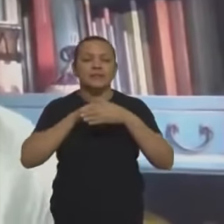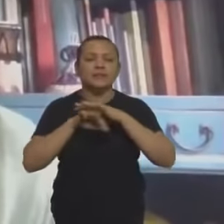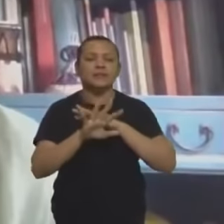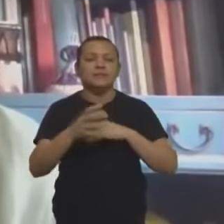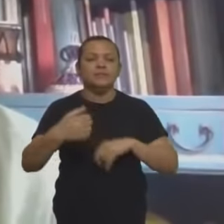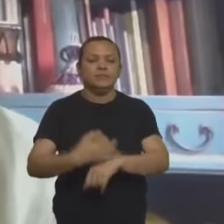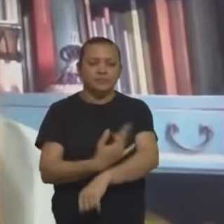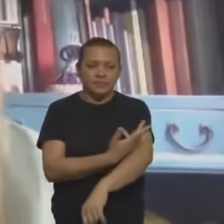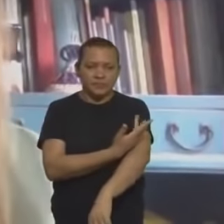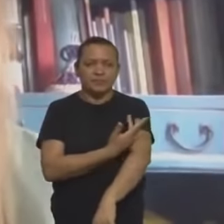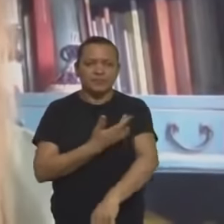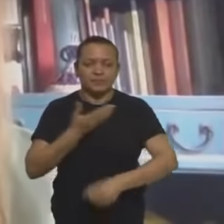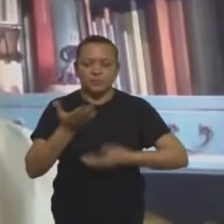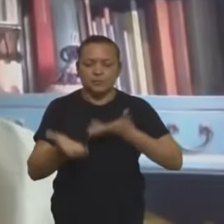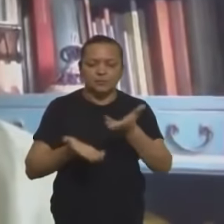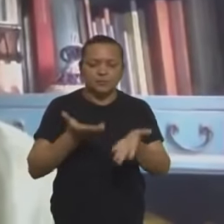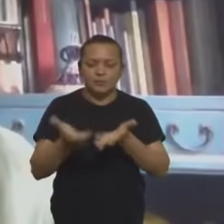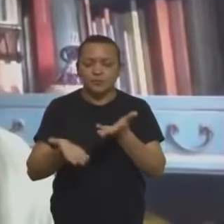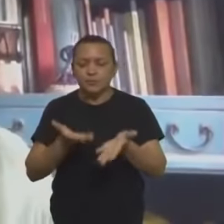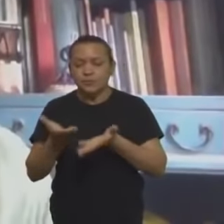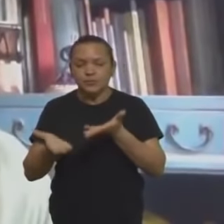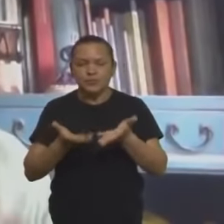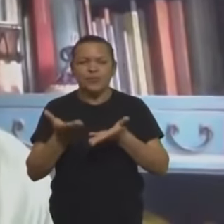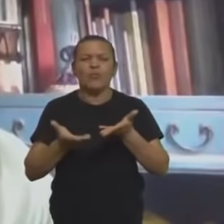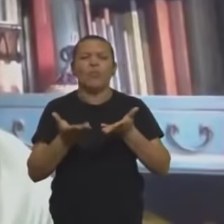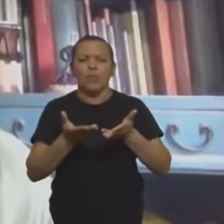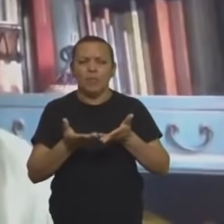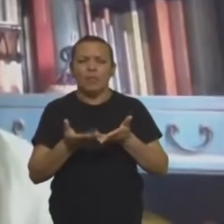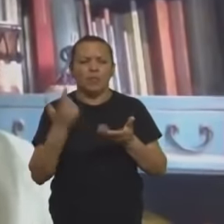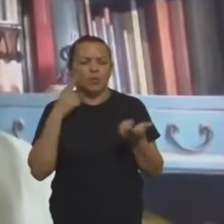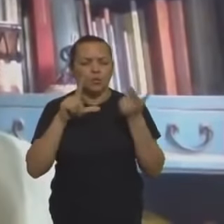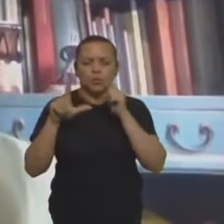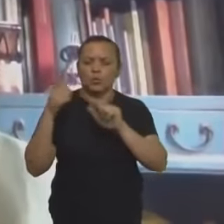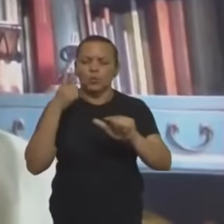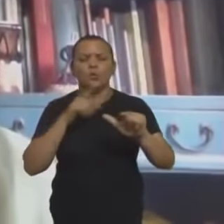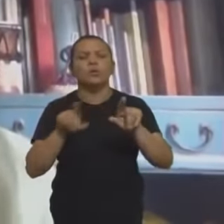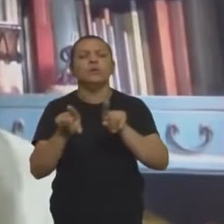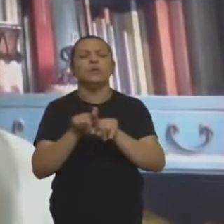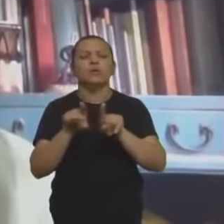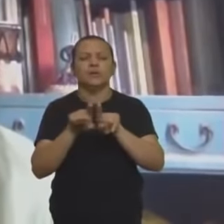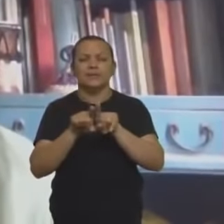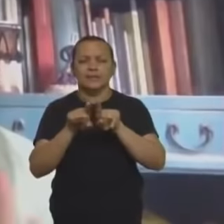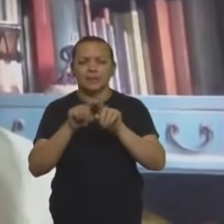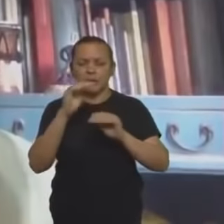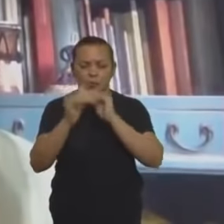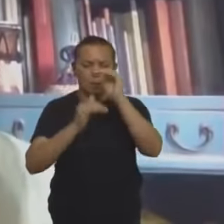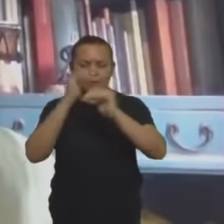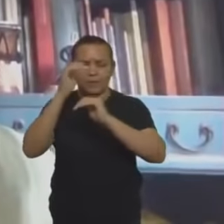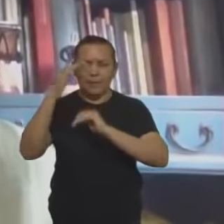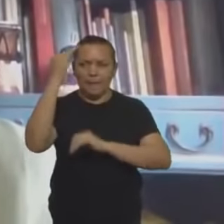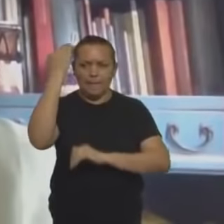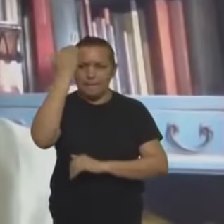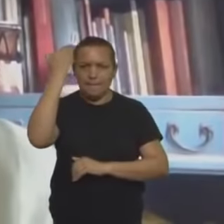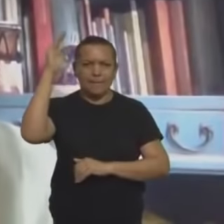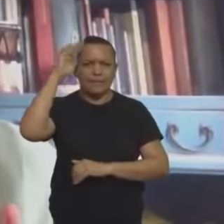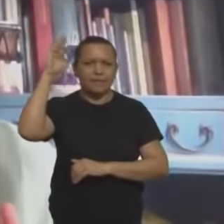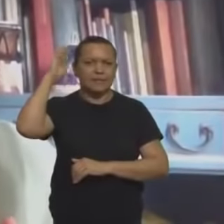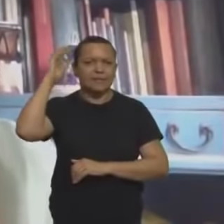que liga, que cuida das emoções, são grandes frutos que a gente tem também no desempenho acadêmico,